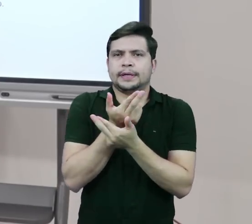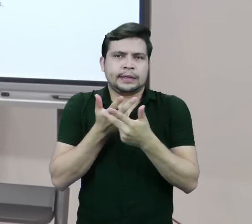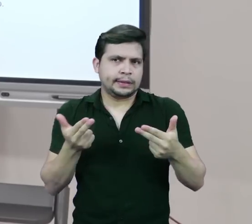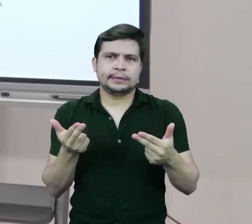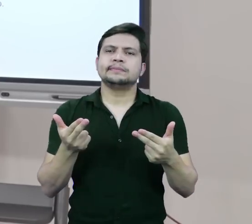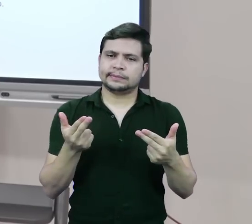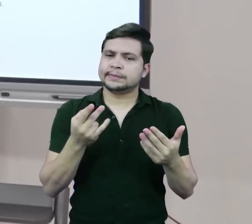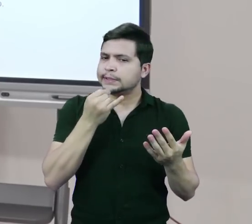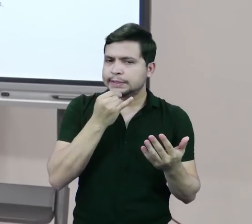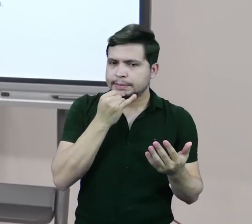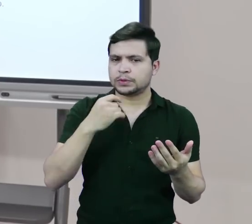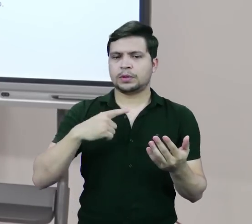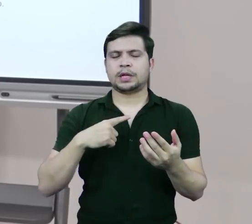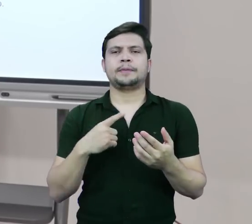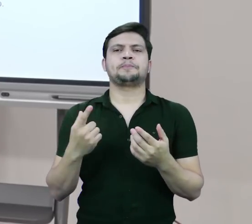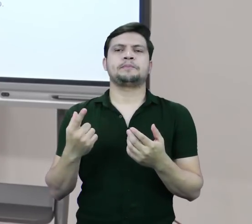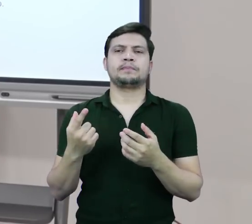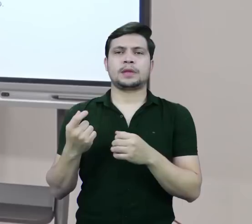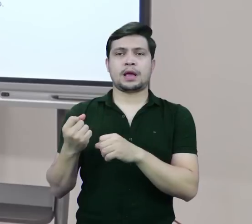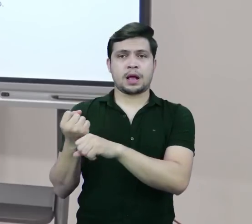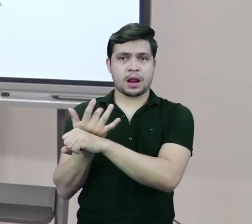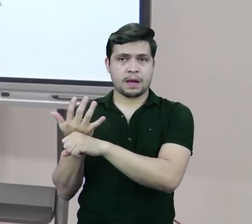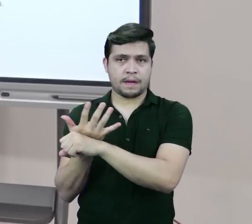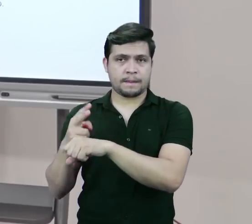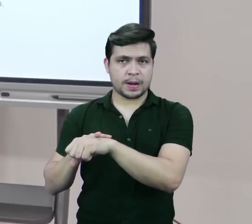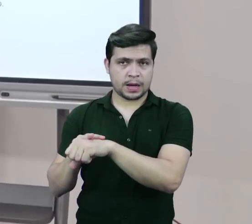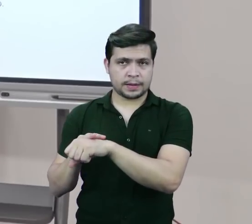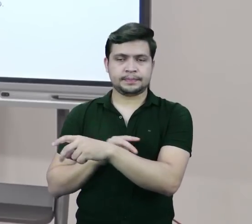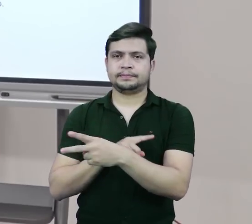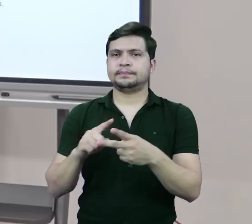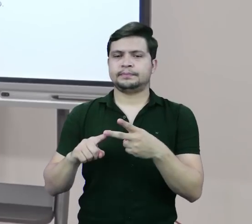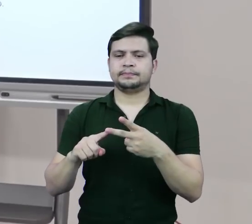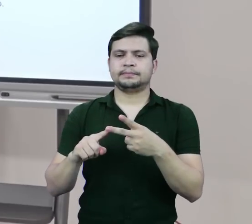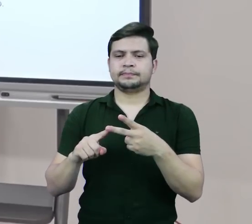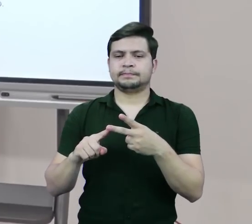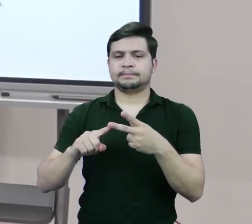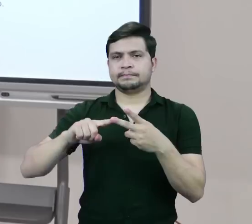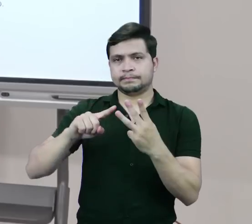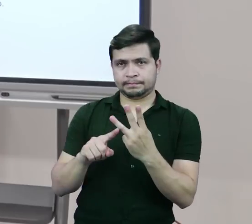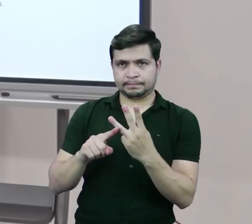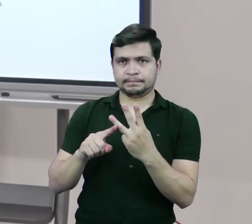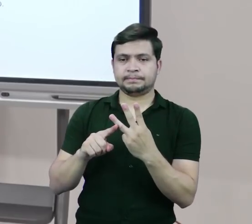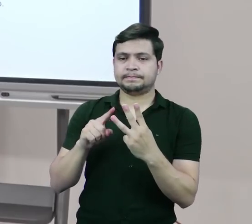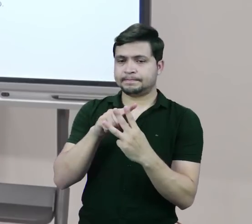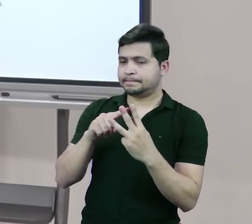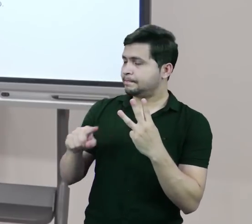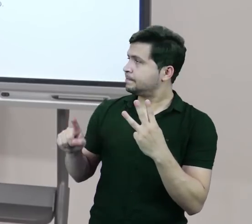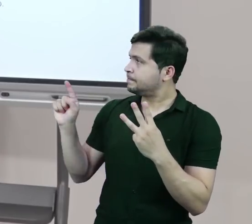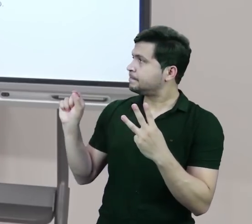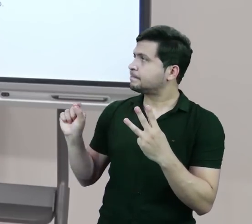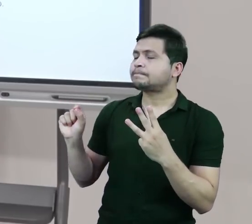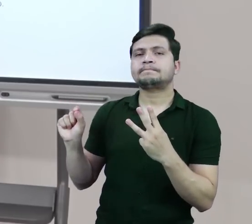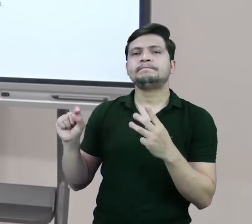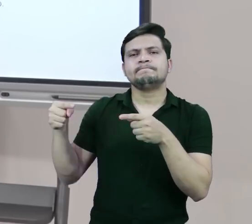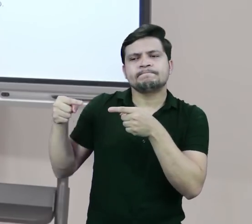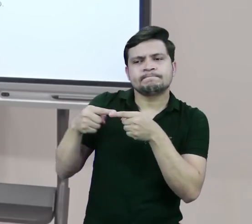alguns seres vivos. Temos aqui a grama, o gafanhoto, um sapo e uma serpente. O que eles têm